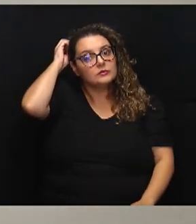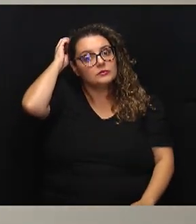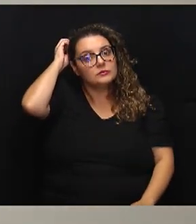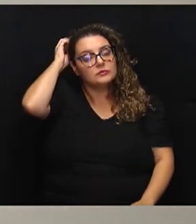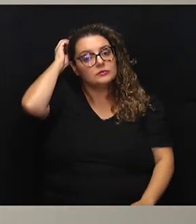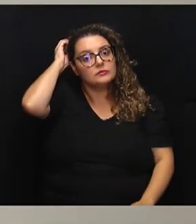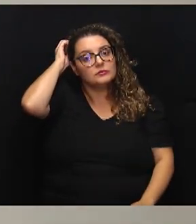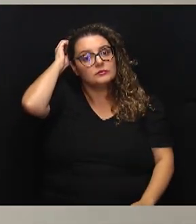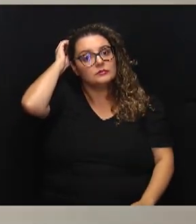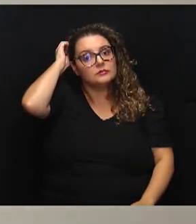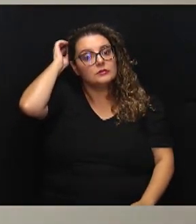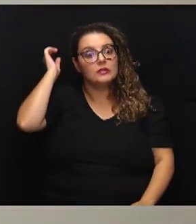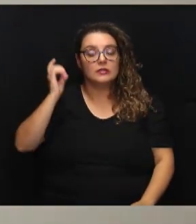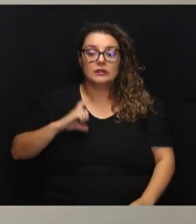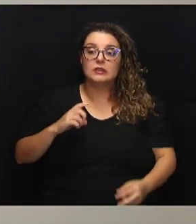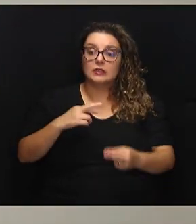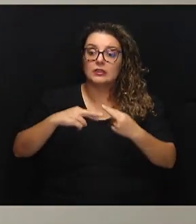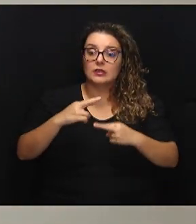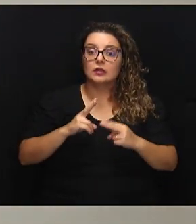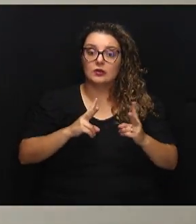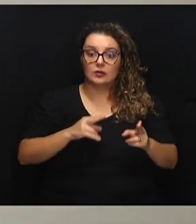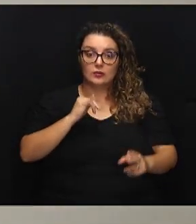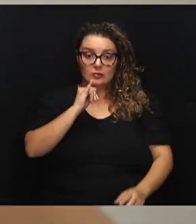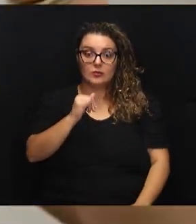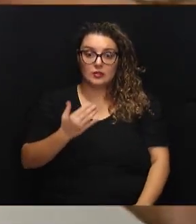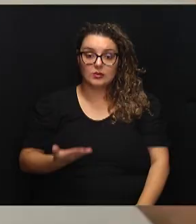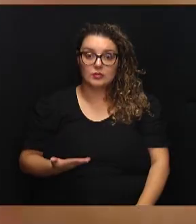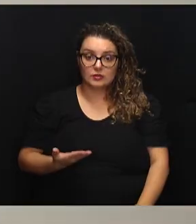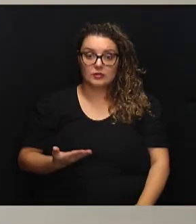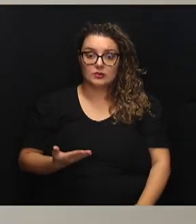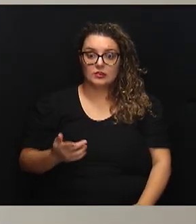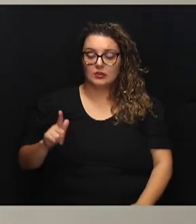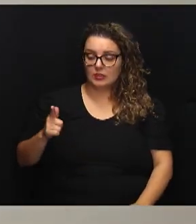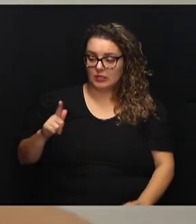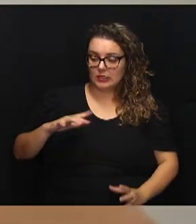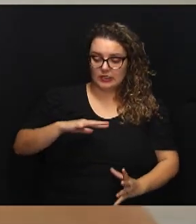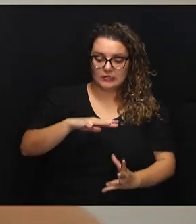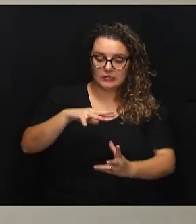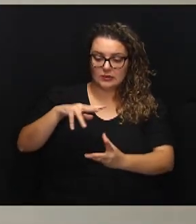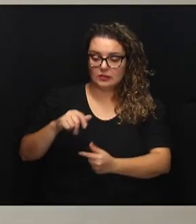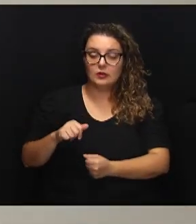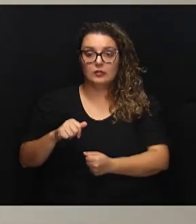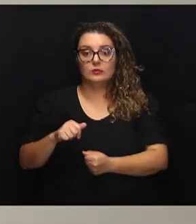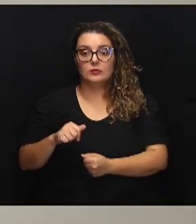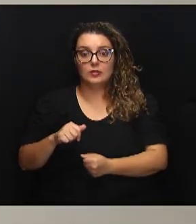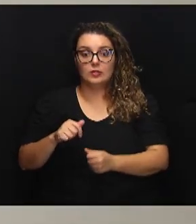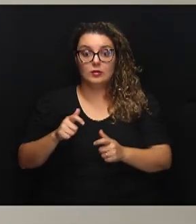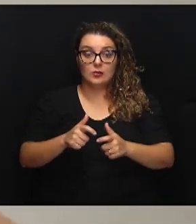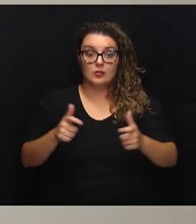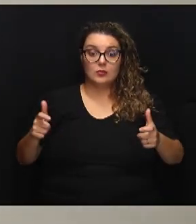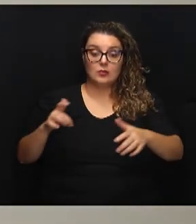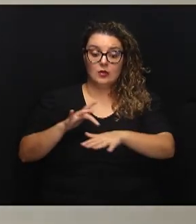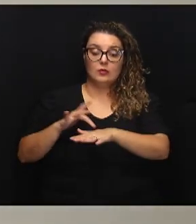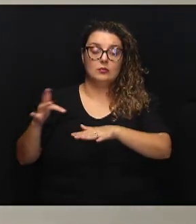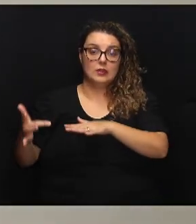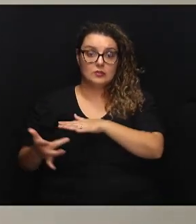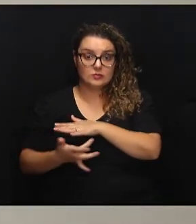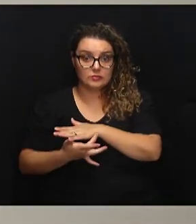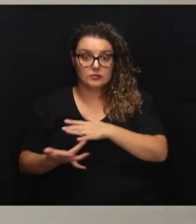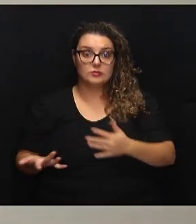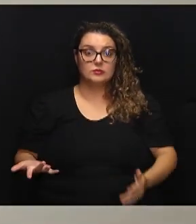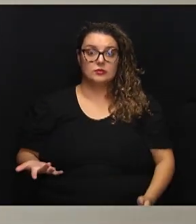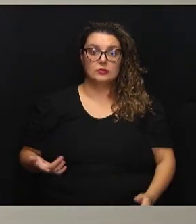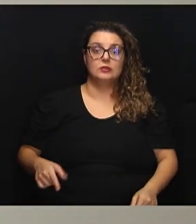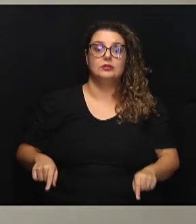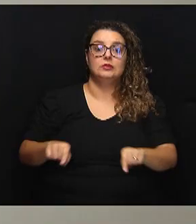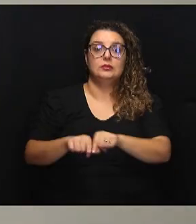com o que ele já comentou, né, essa globalização, o aumento das redes sociais, também o